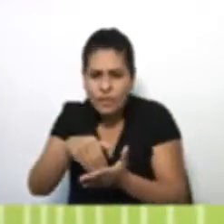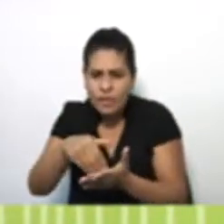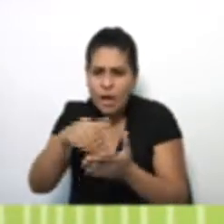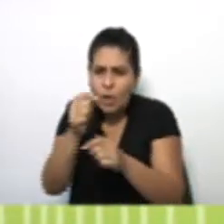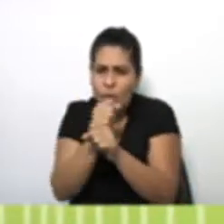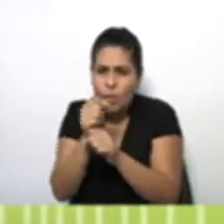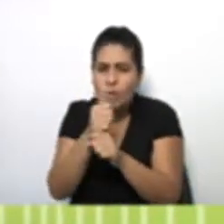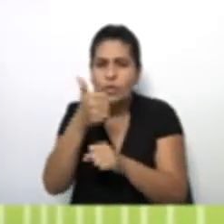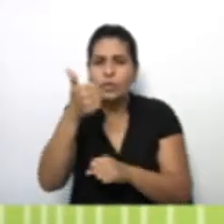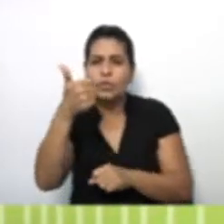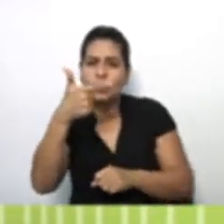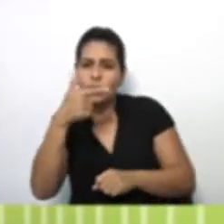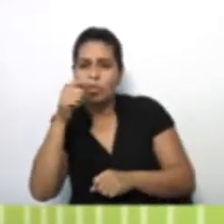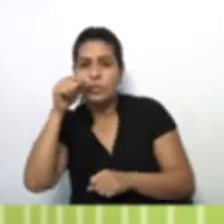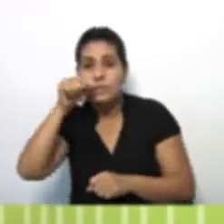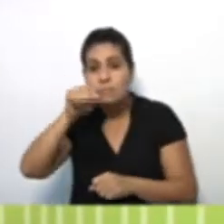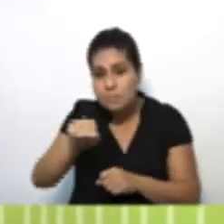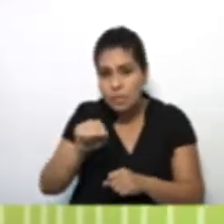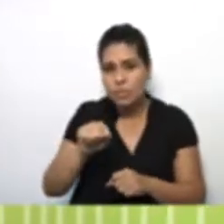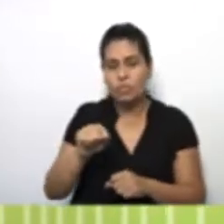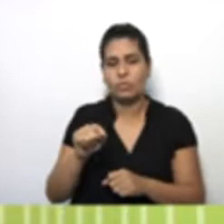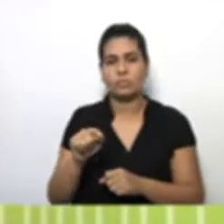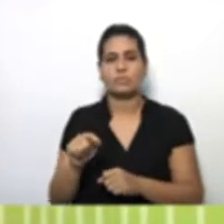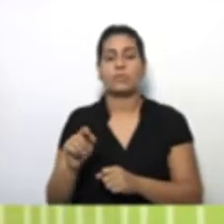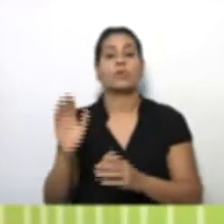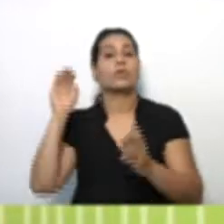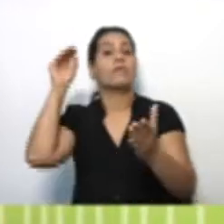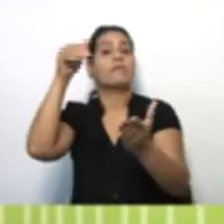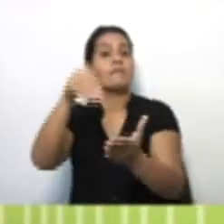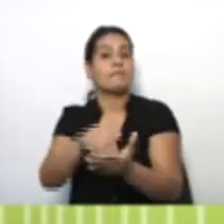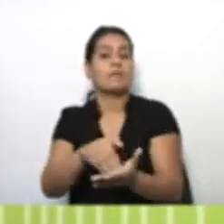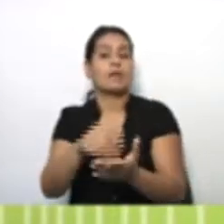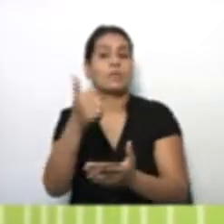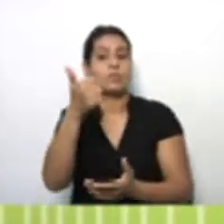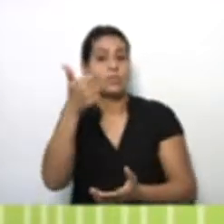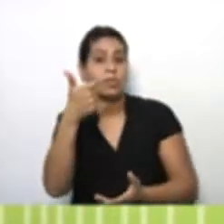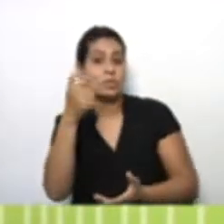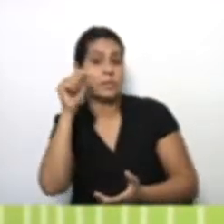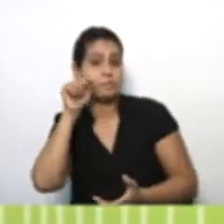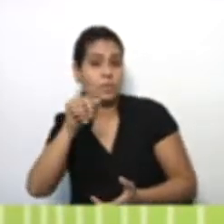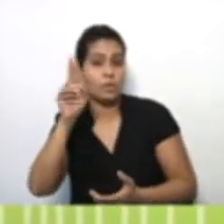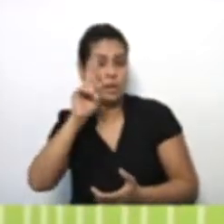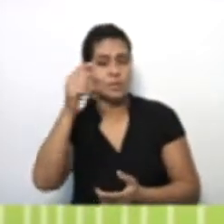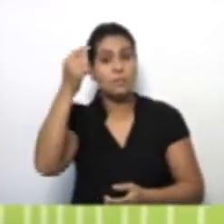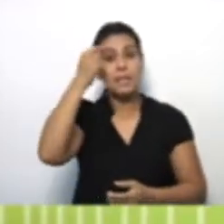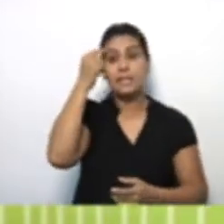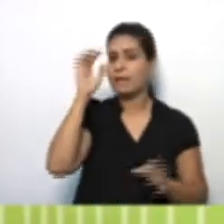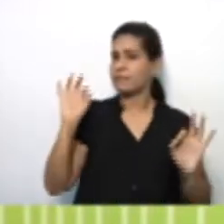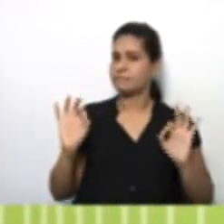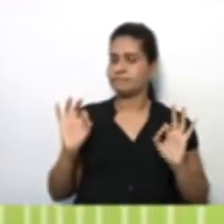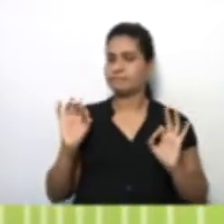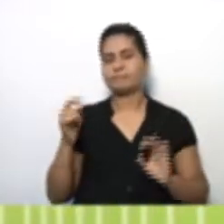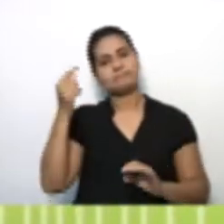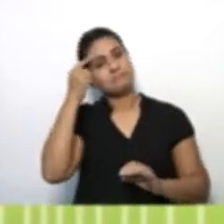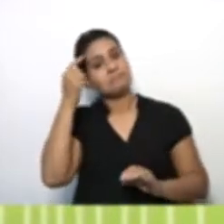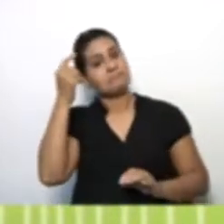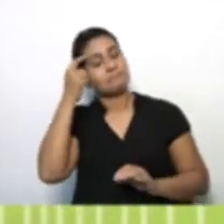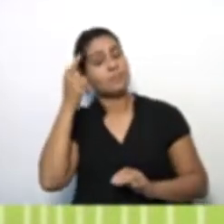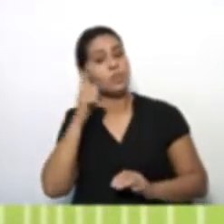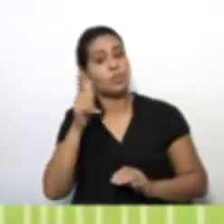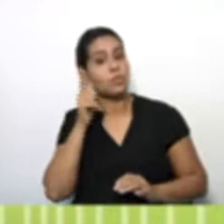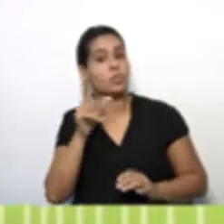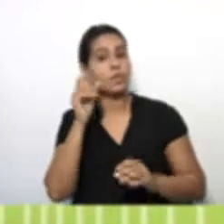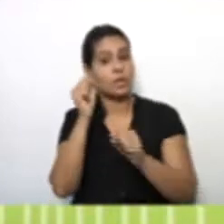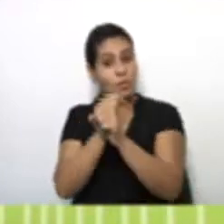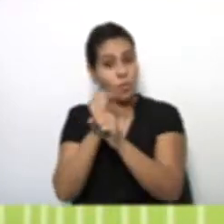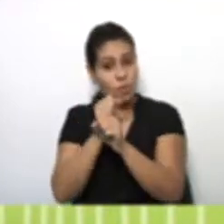mil. Então, meu planejamento é o quê? Chegar no ano com 12 mil reais. Tá? E elas pensavam somente isso. Opa, não, se eu conseguir chegar no final